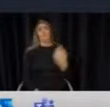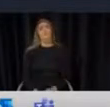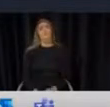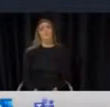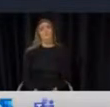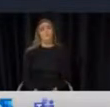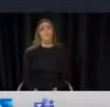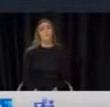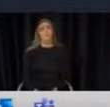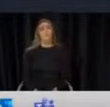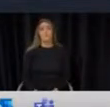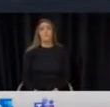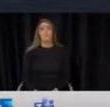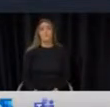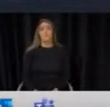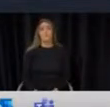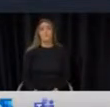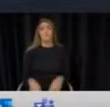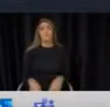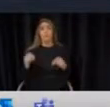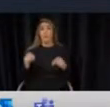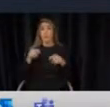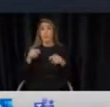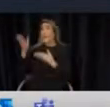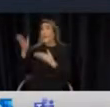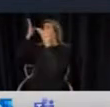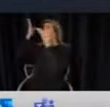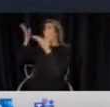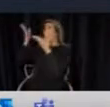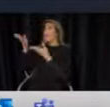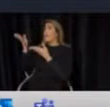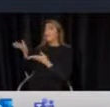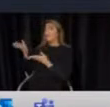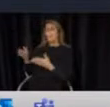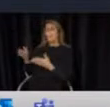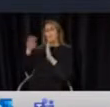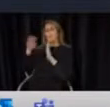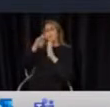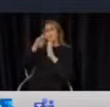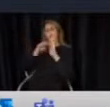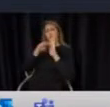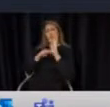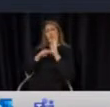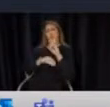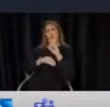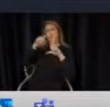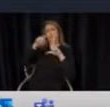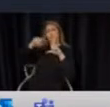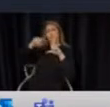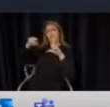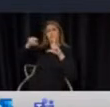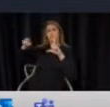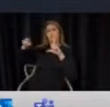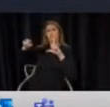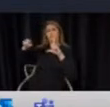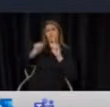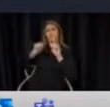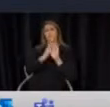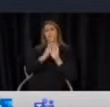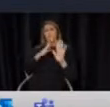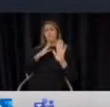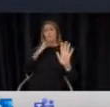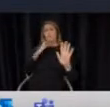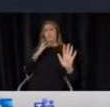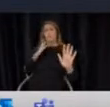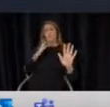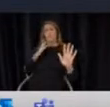Aqui eu coloquei para vocês saberem, né, um pouco das nossas estatísticas aqui em relação à lista de espera. Esses